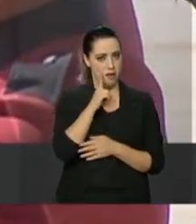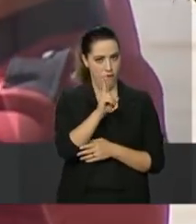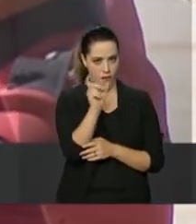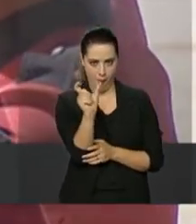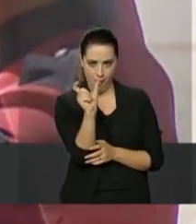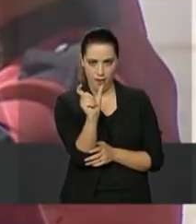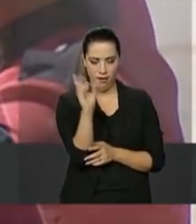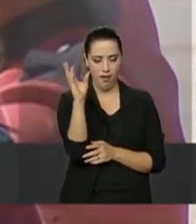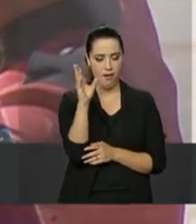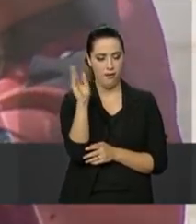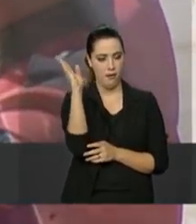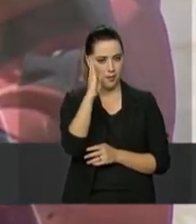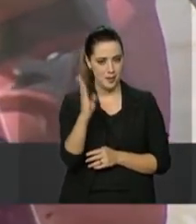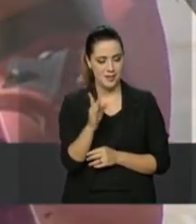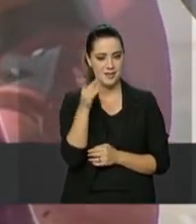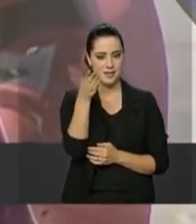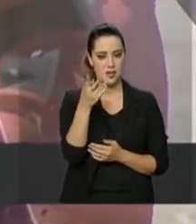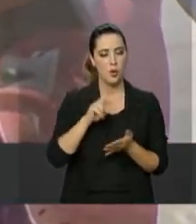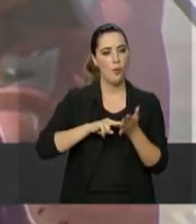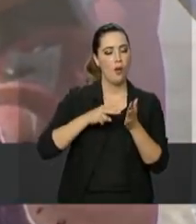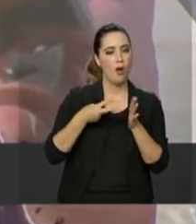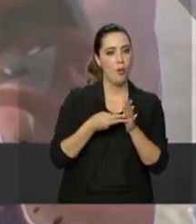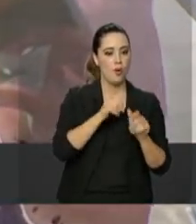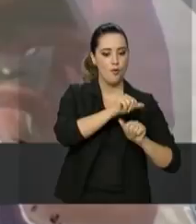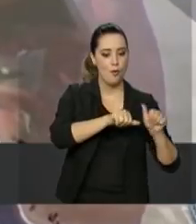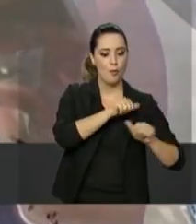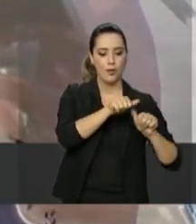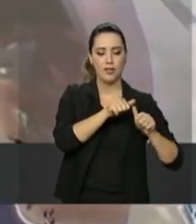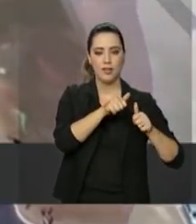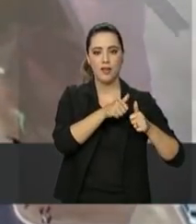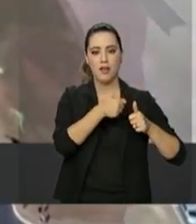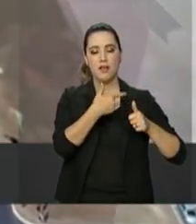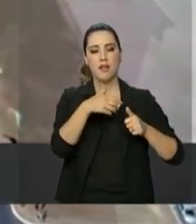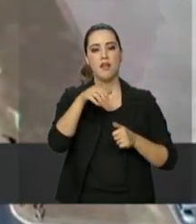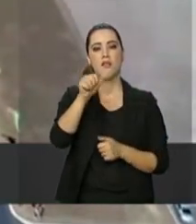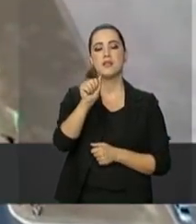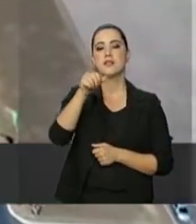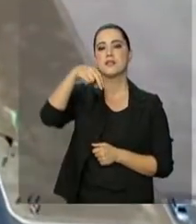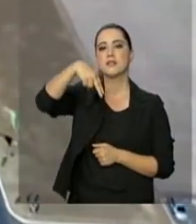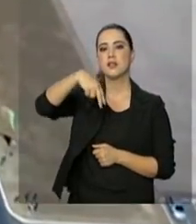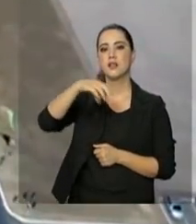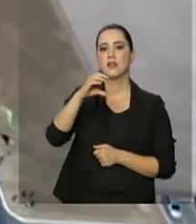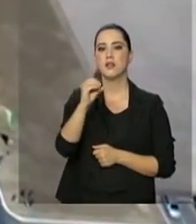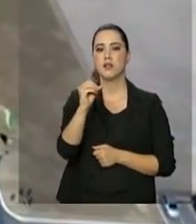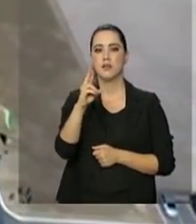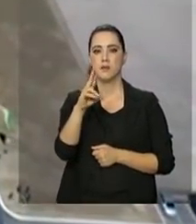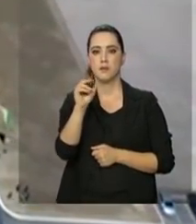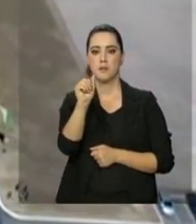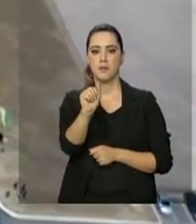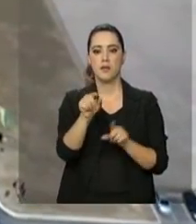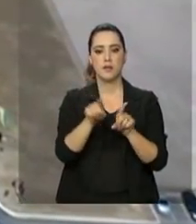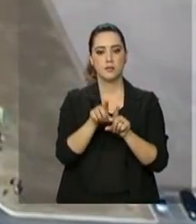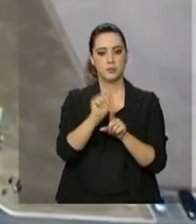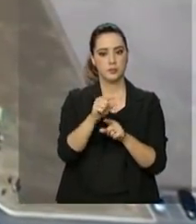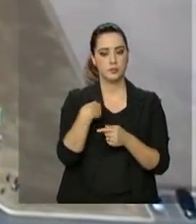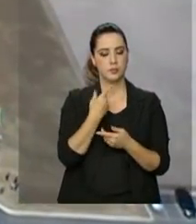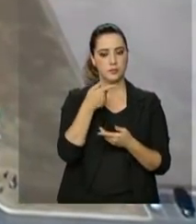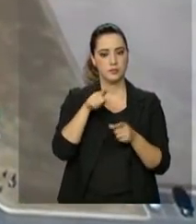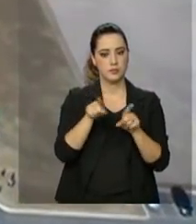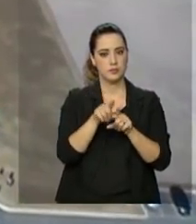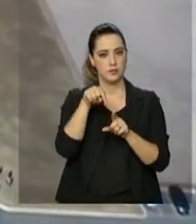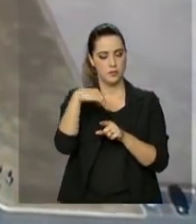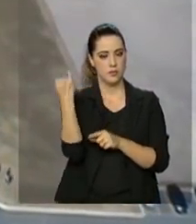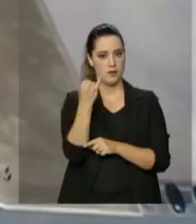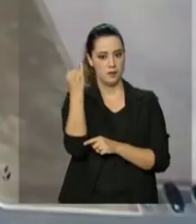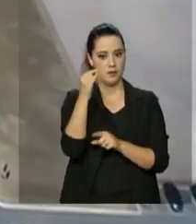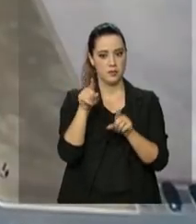âncora da Paramarinha? A âncora representa a Marinha como um todo, porque a âncora